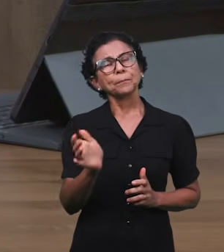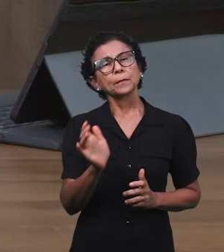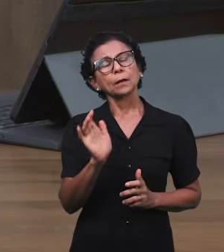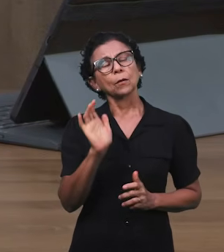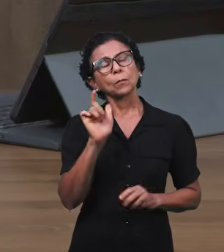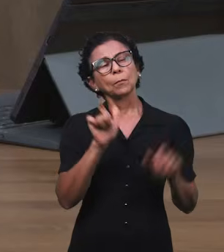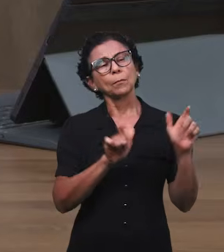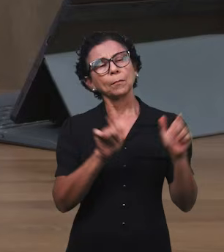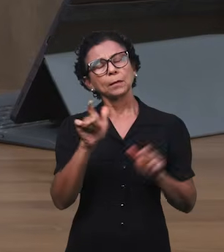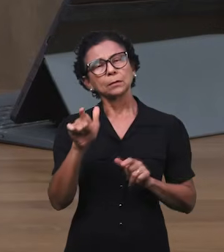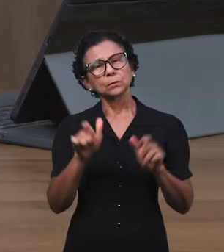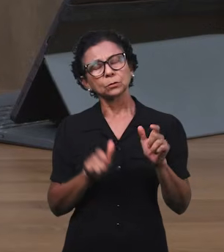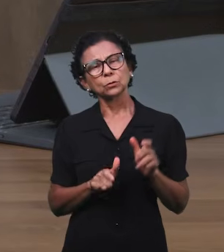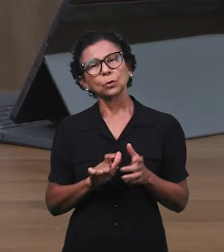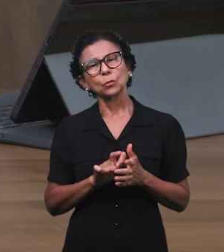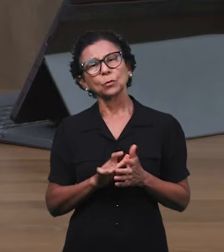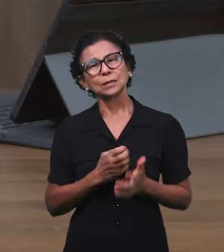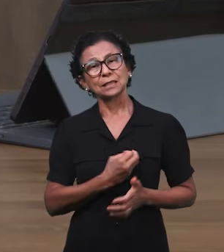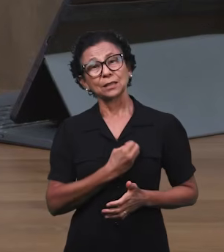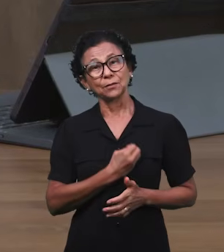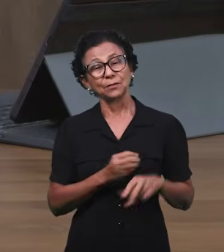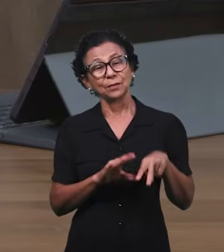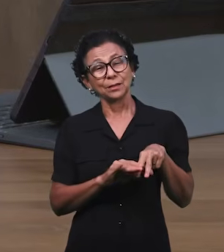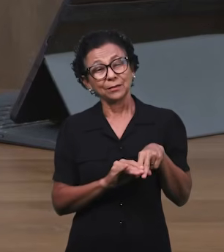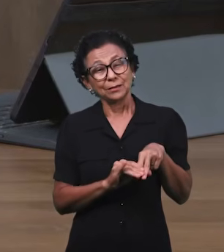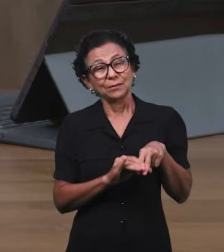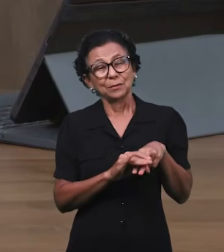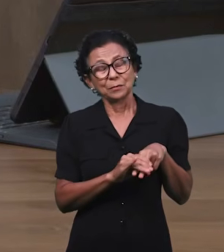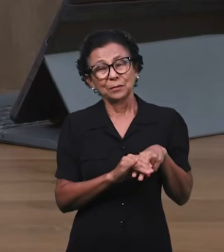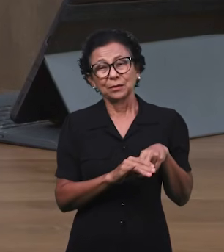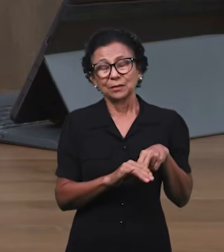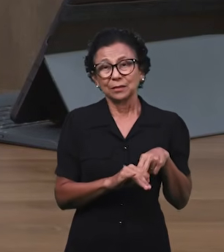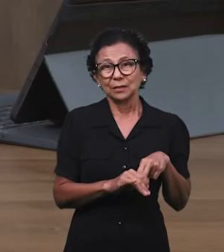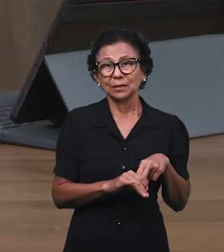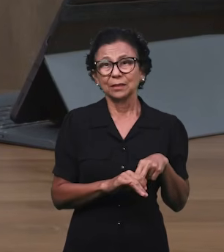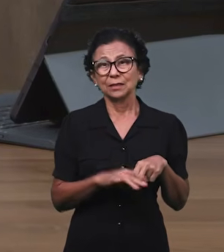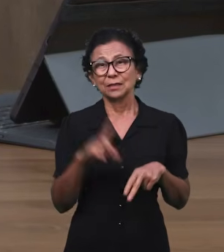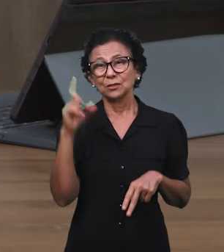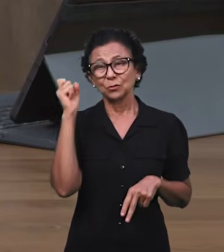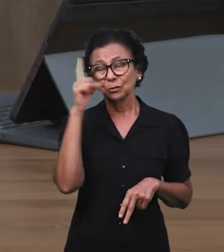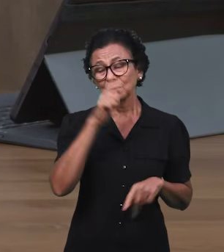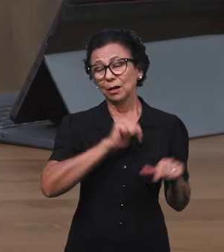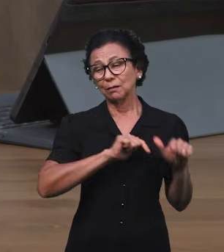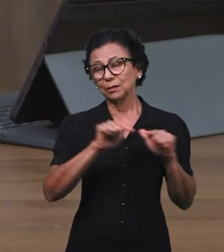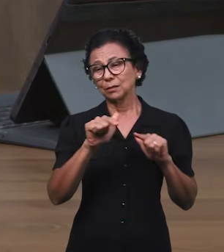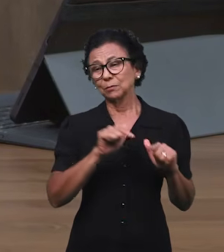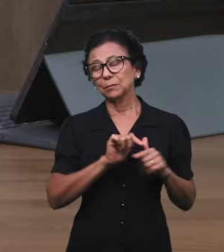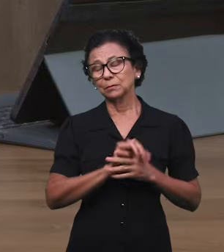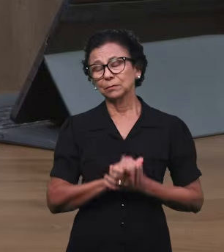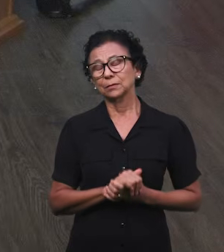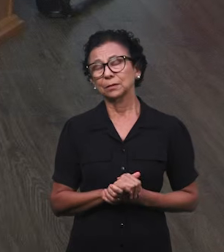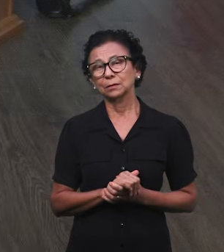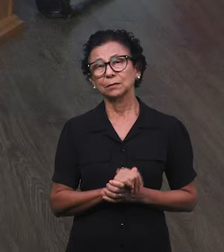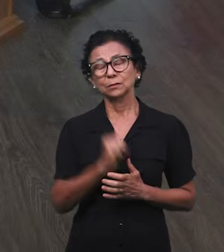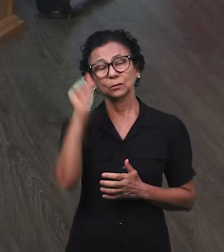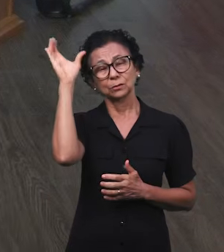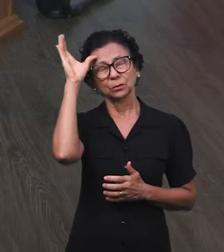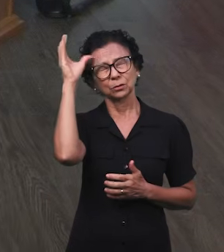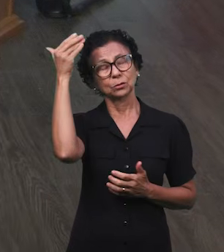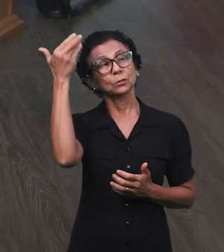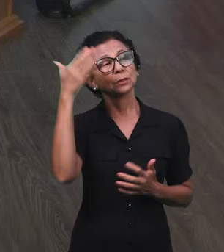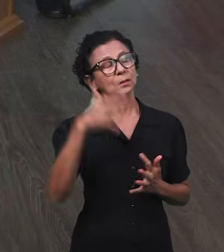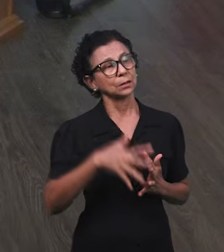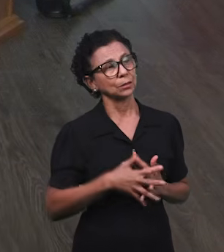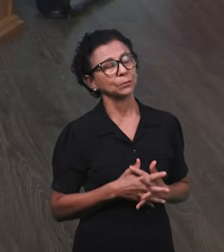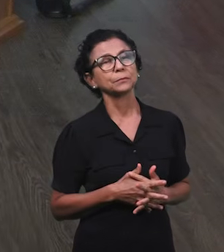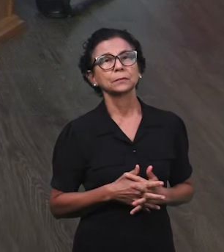já estão no caminho, mas que têm dificuldade ali de manter sua renda? Sim, doutor Hugo, isso é